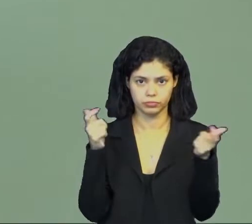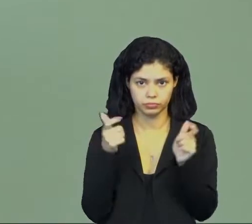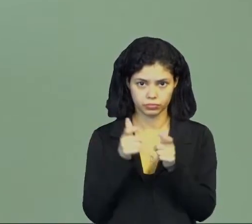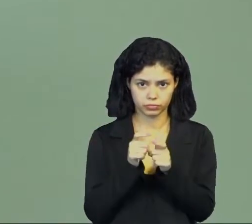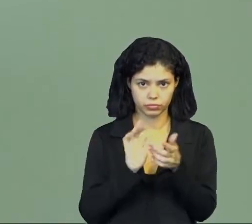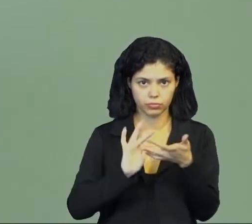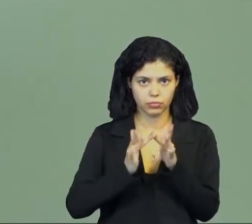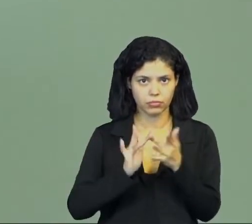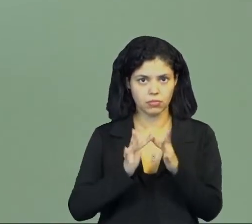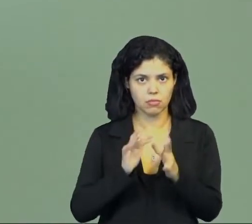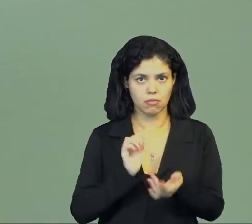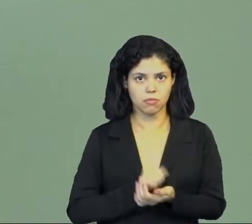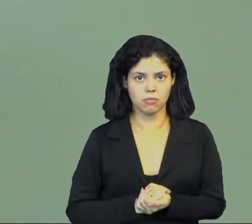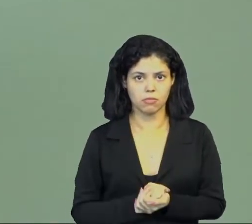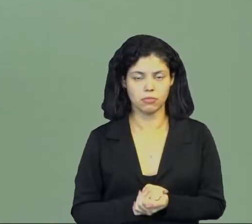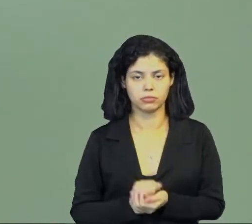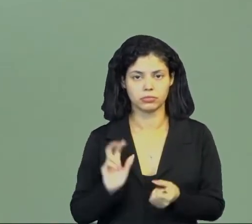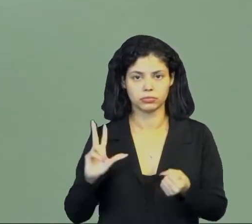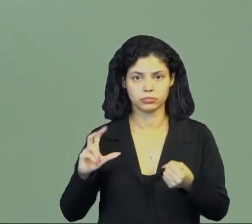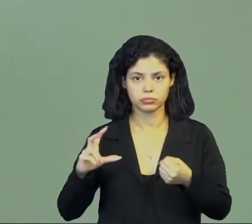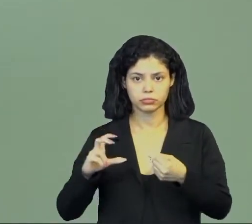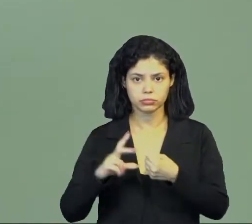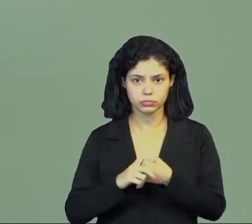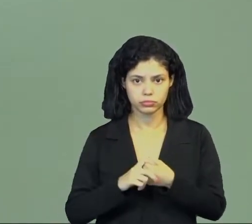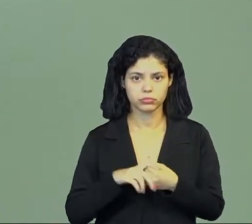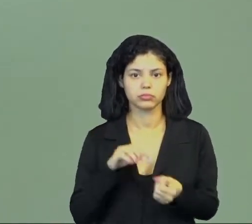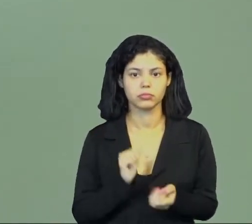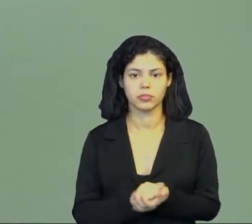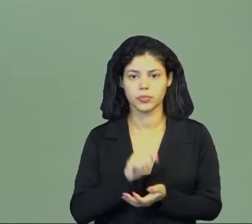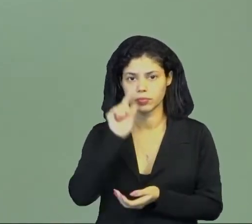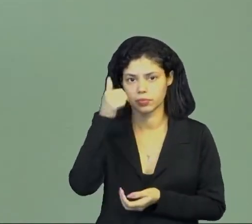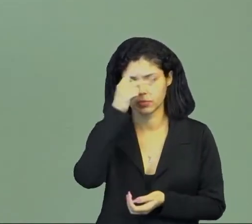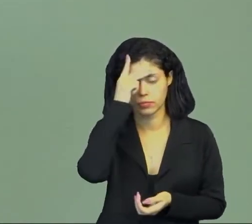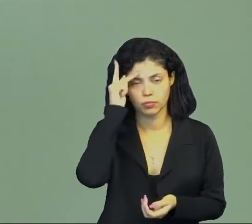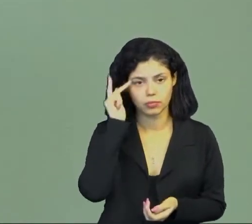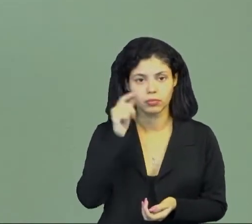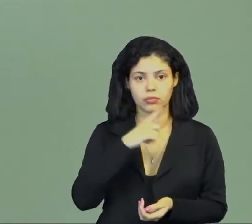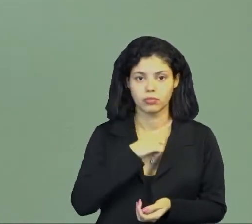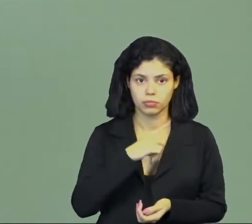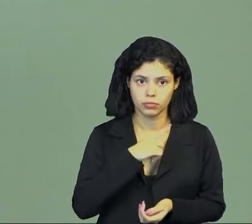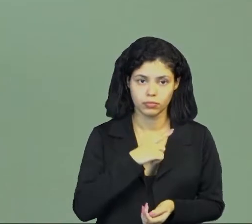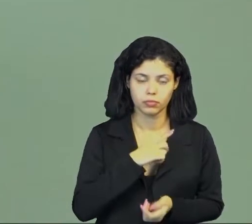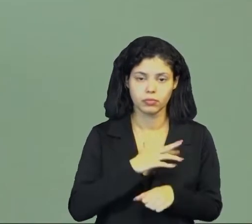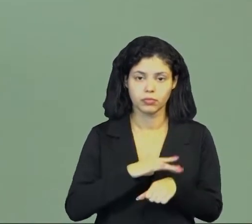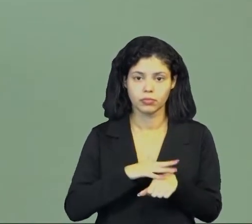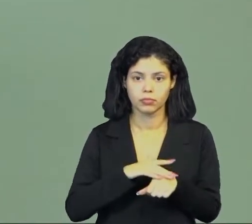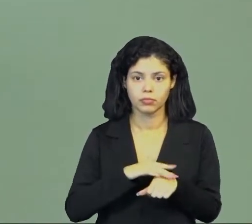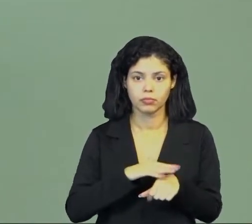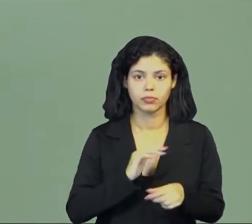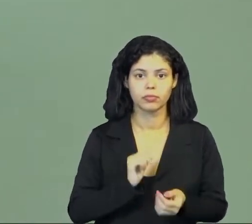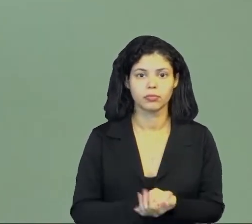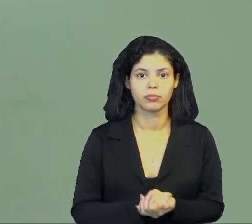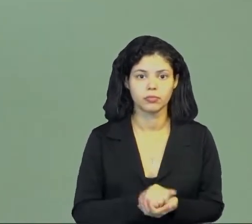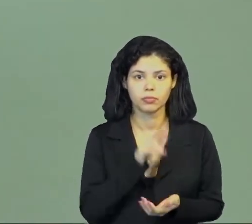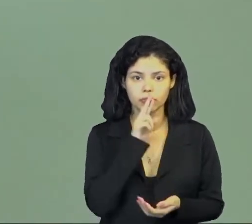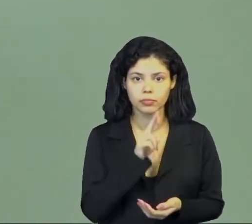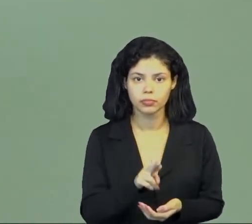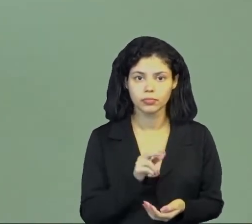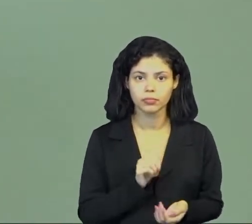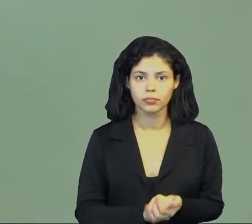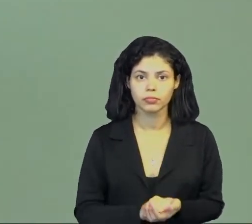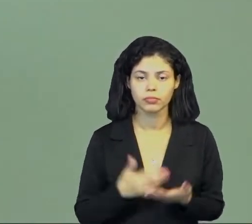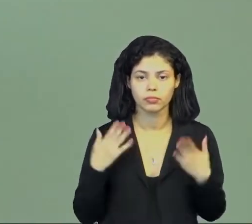diminuição do contágio e aquelas pessoas que contraíram a doença tiveram um